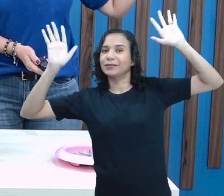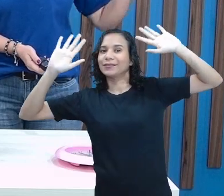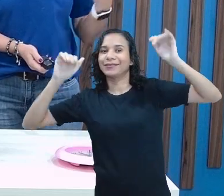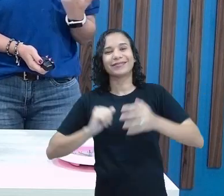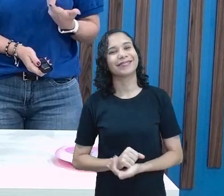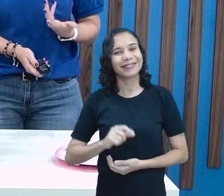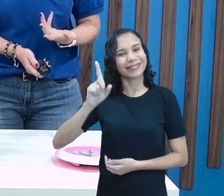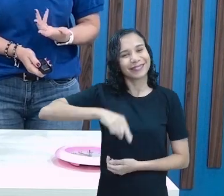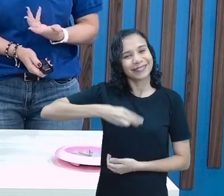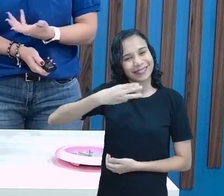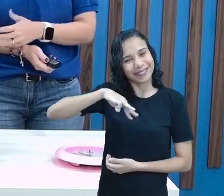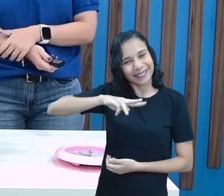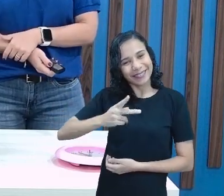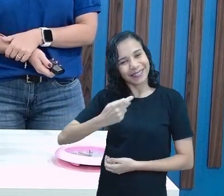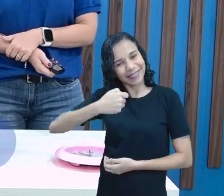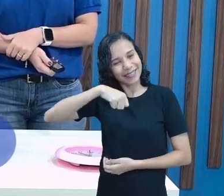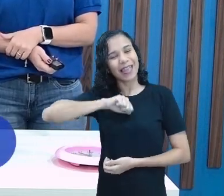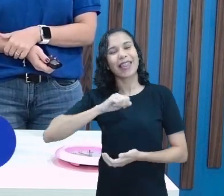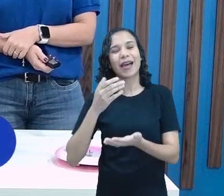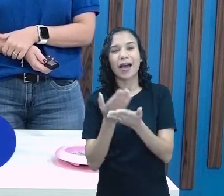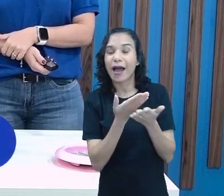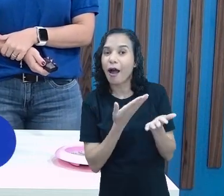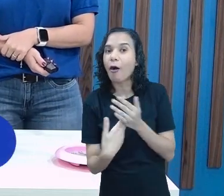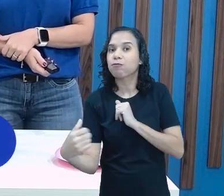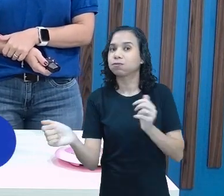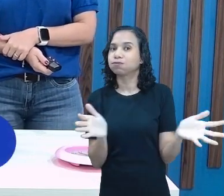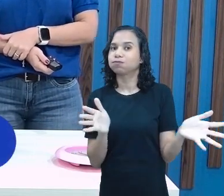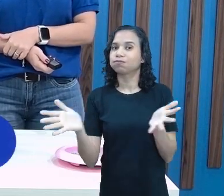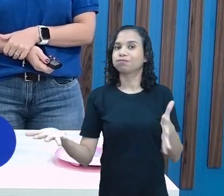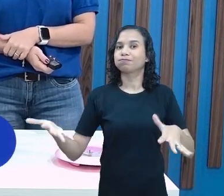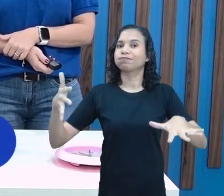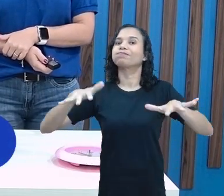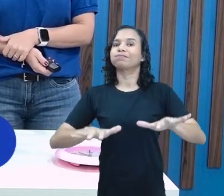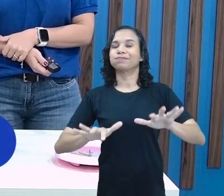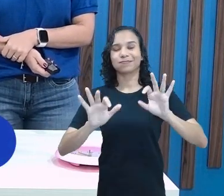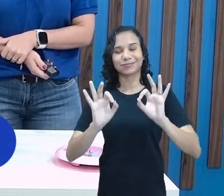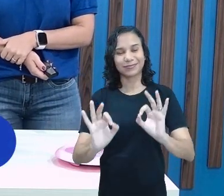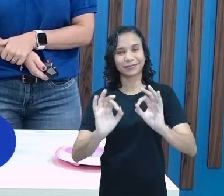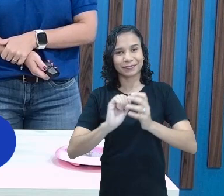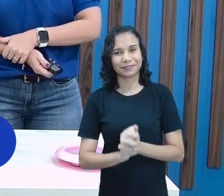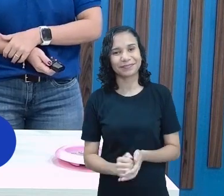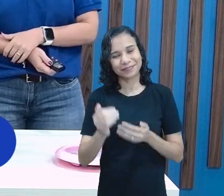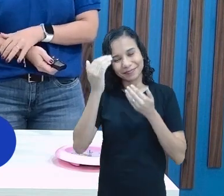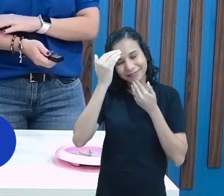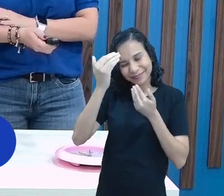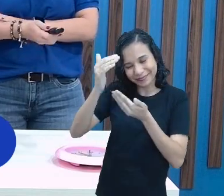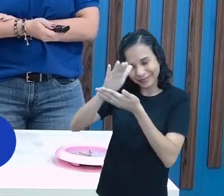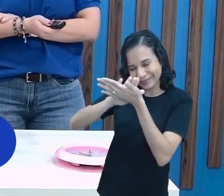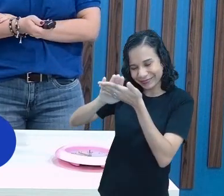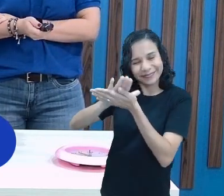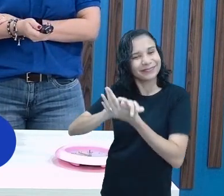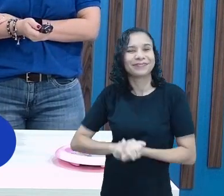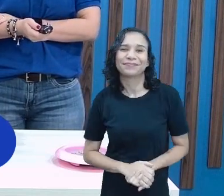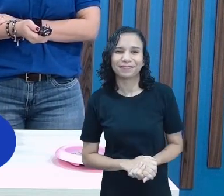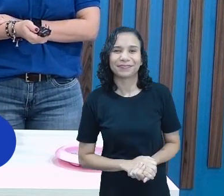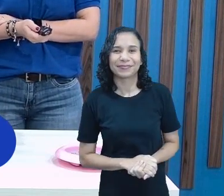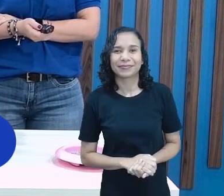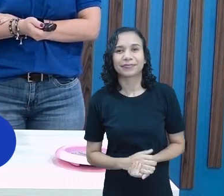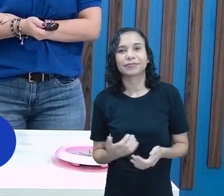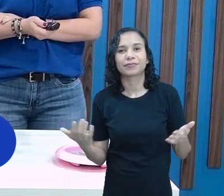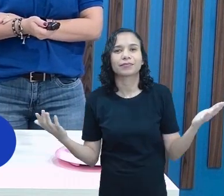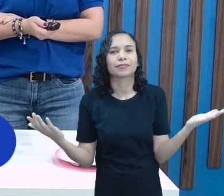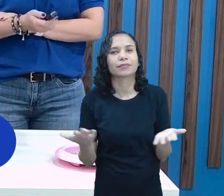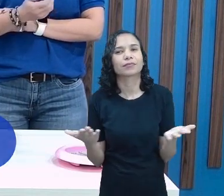Libras, Helena, tornando nossa aula mais inclusiva. Muito obrigada, Helena.